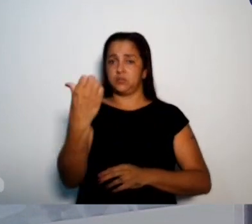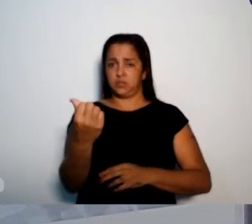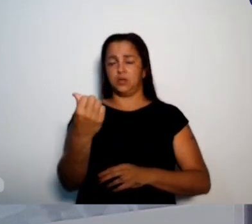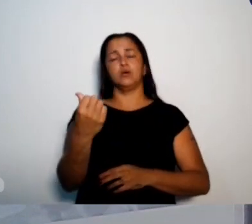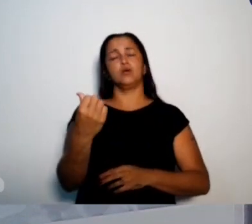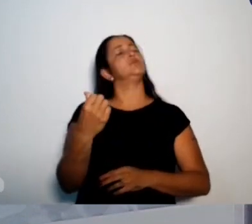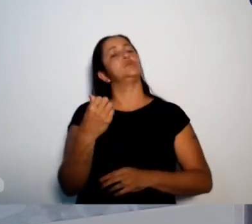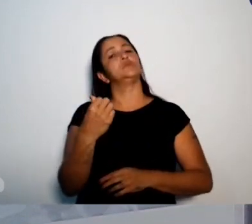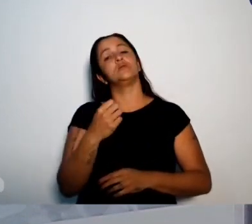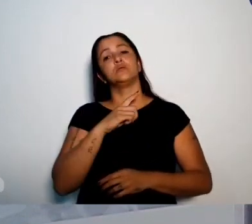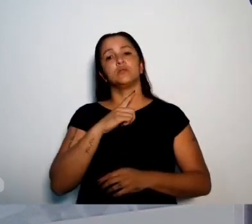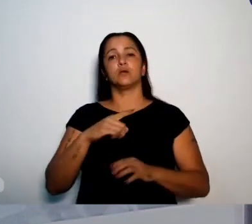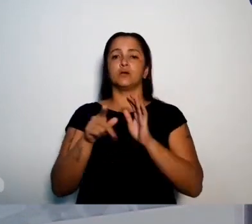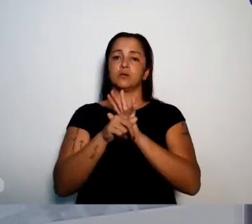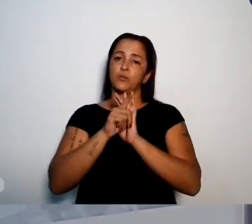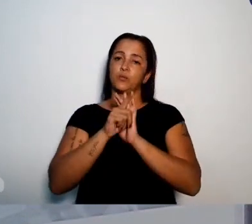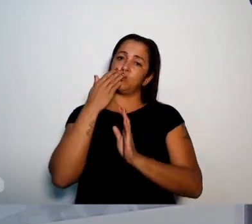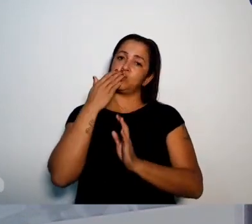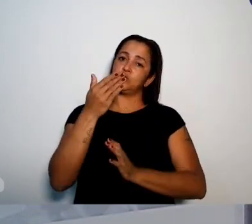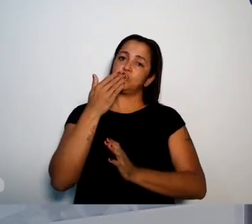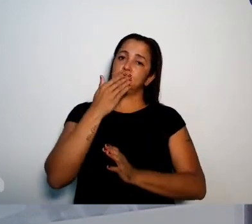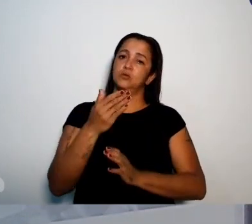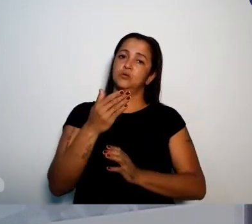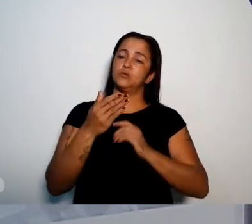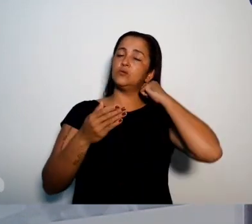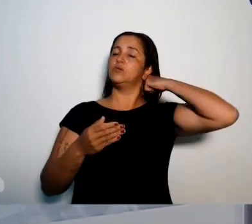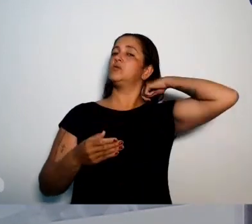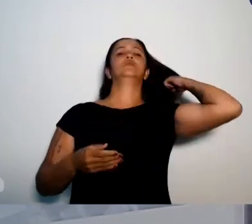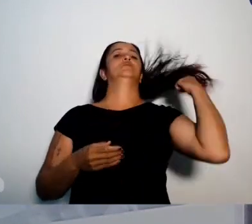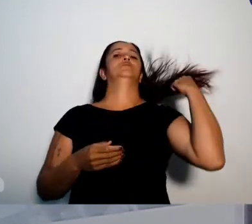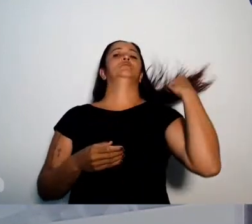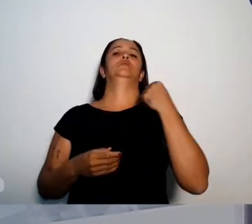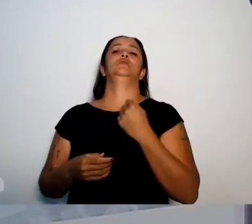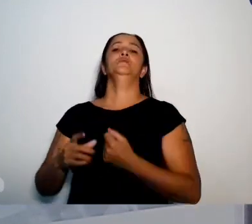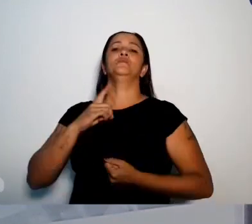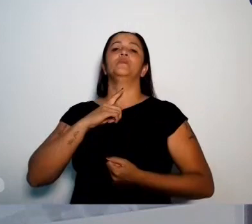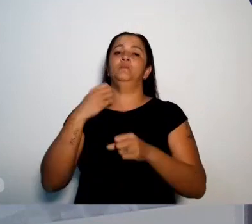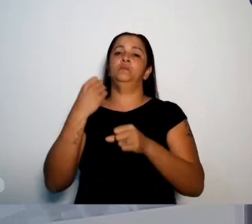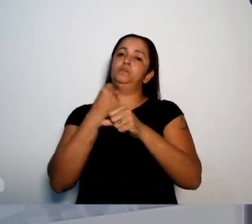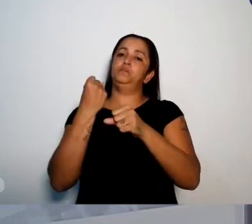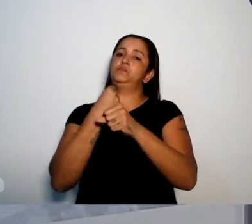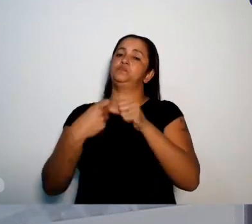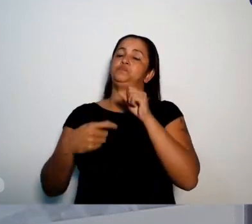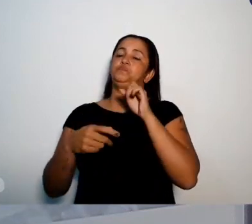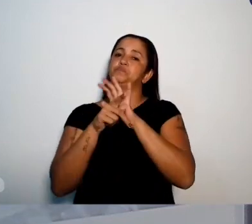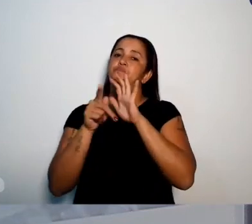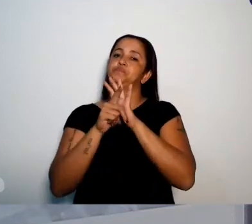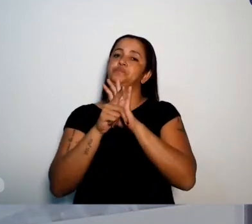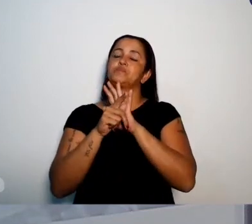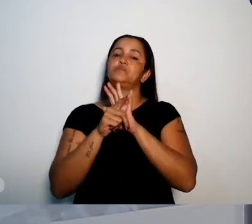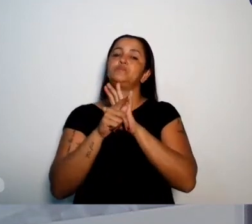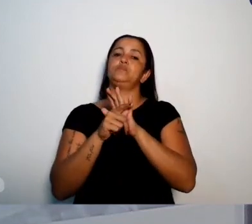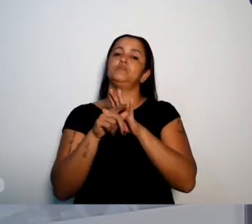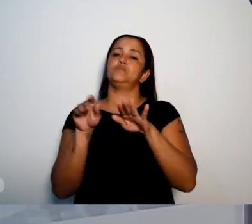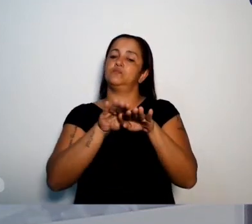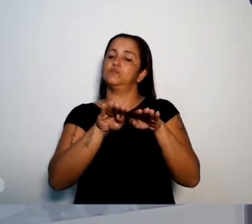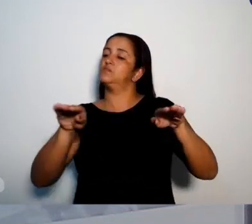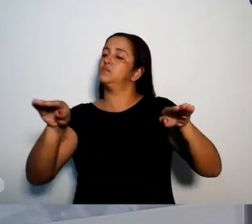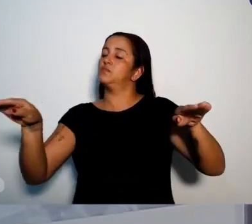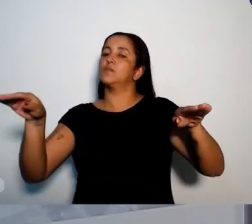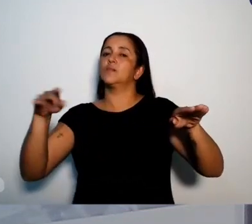estou solicitando a construção, providência no sentido de calçada, ali na Raul